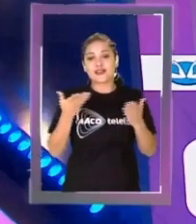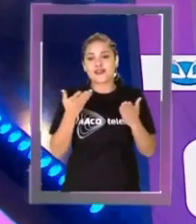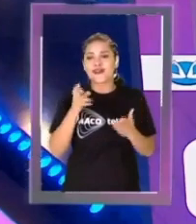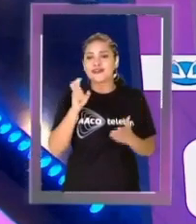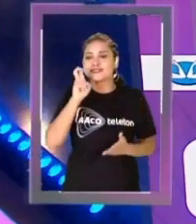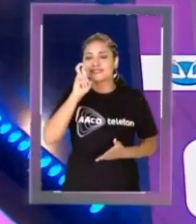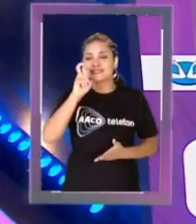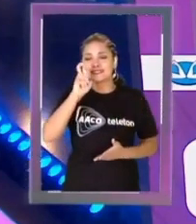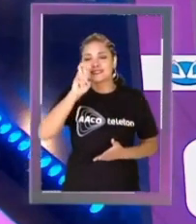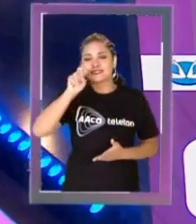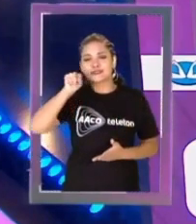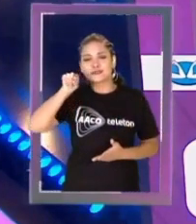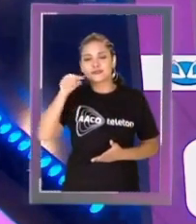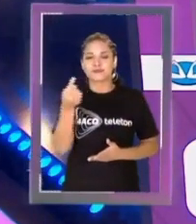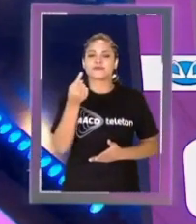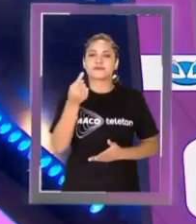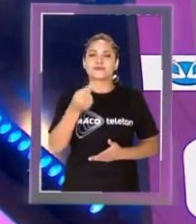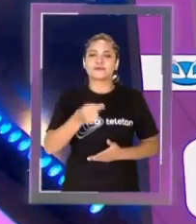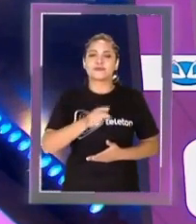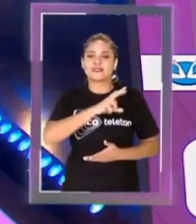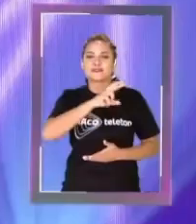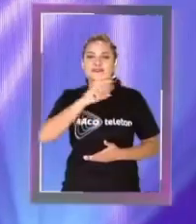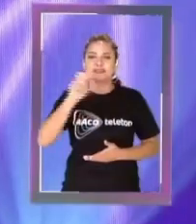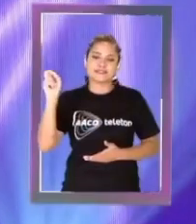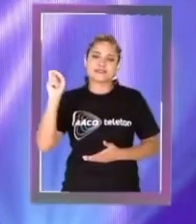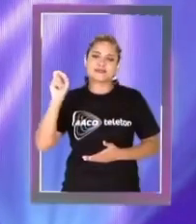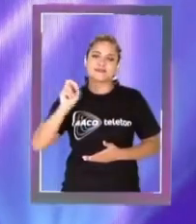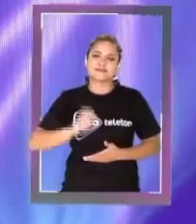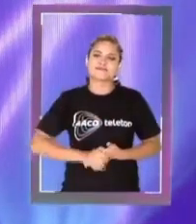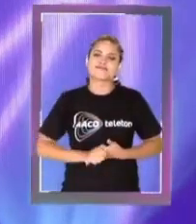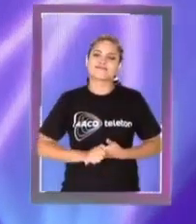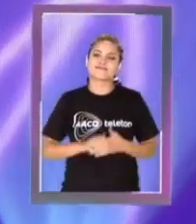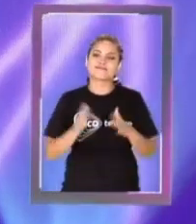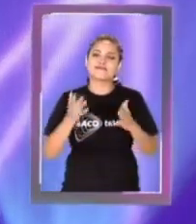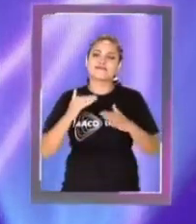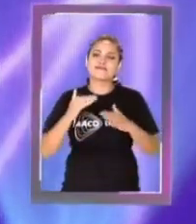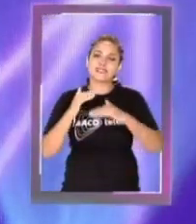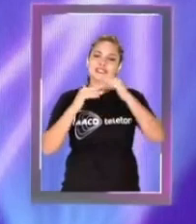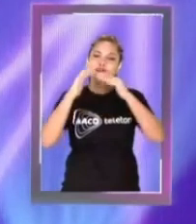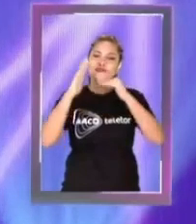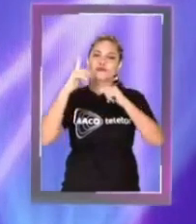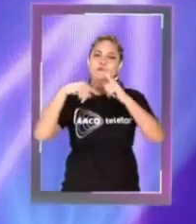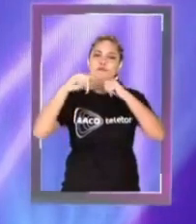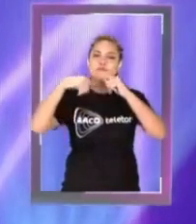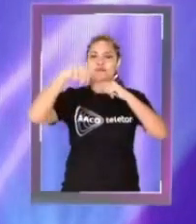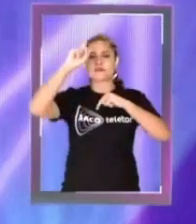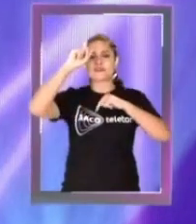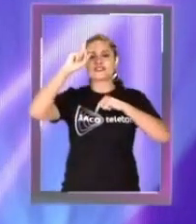esse placar multimilionário. Tá subindo graças à sua doação. Não